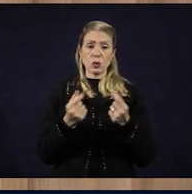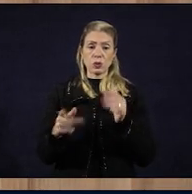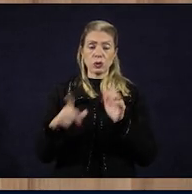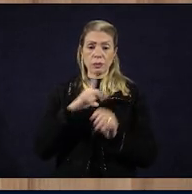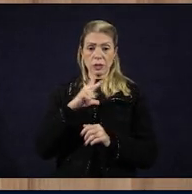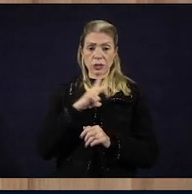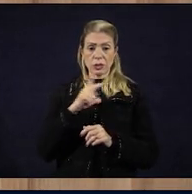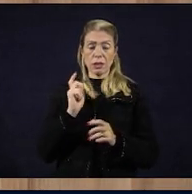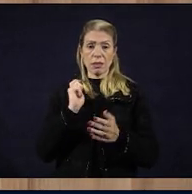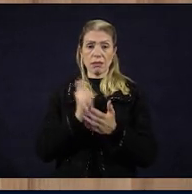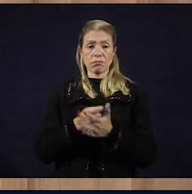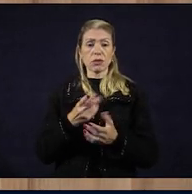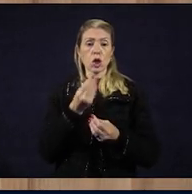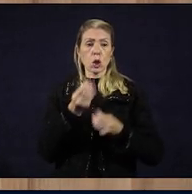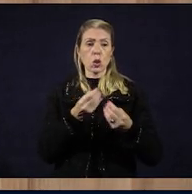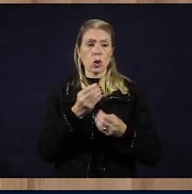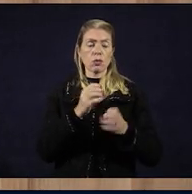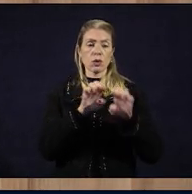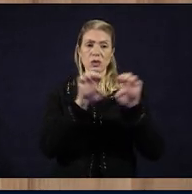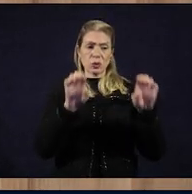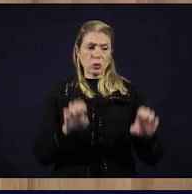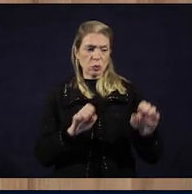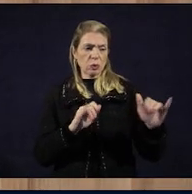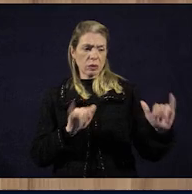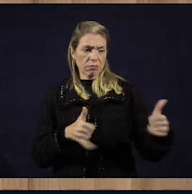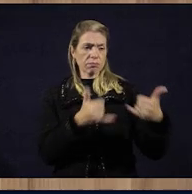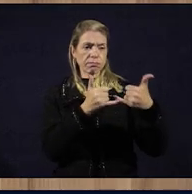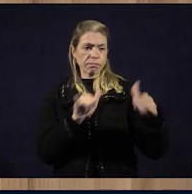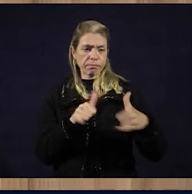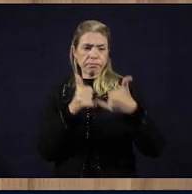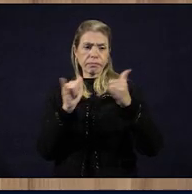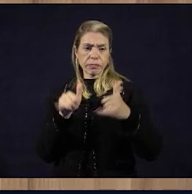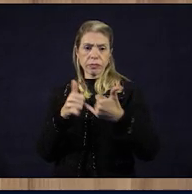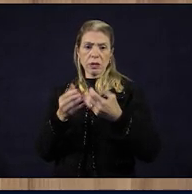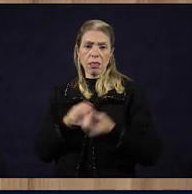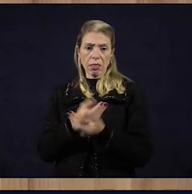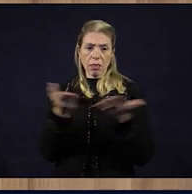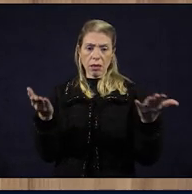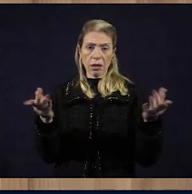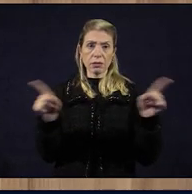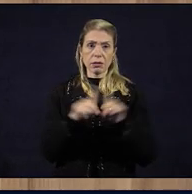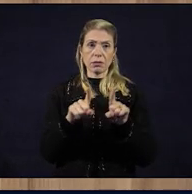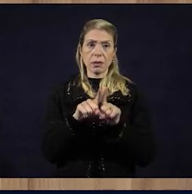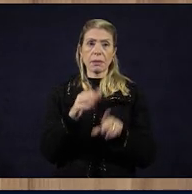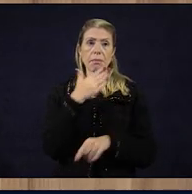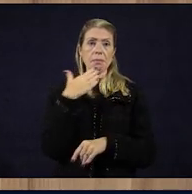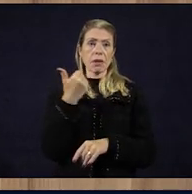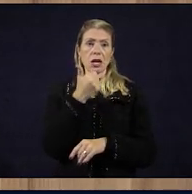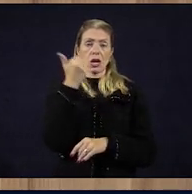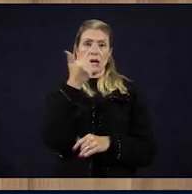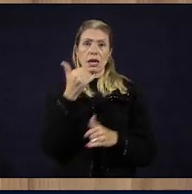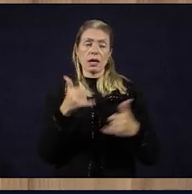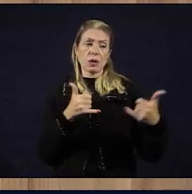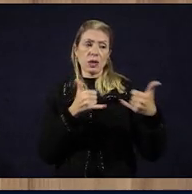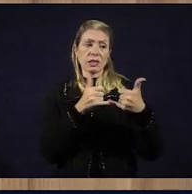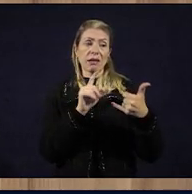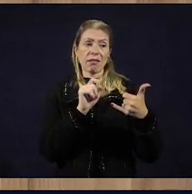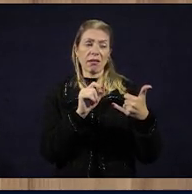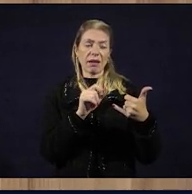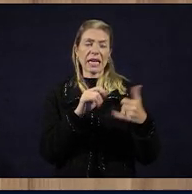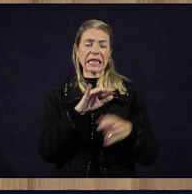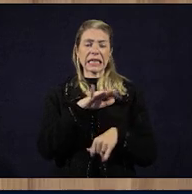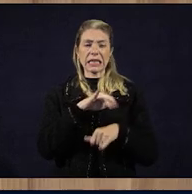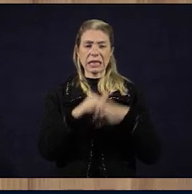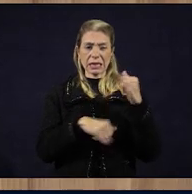a gente pudesse levar em infraestrutura conectar as pessoas que estavam sem internet melhorar as conexões de quem tinha uma conexão ruim